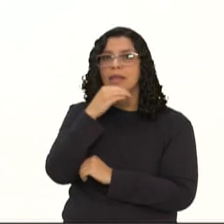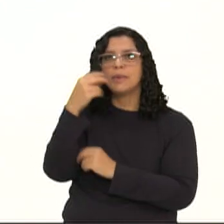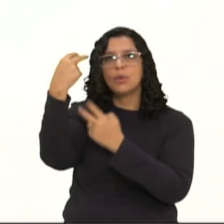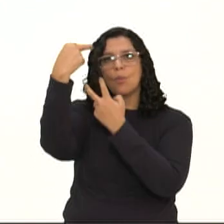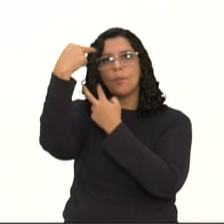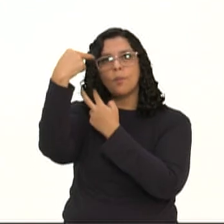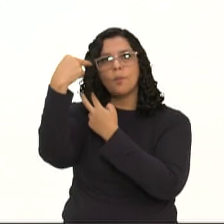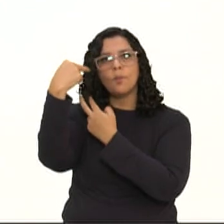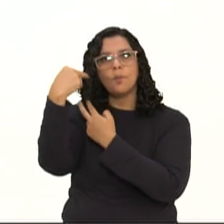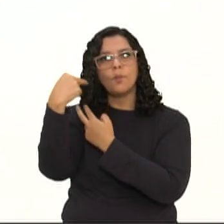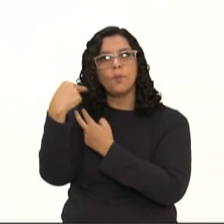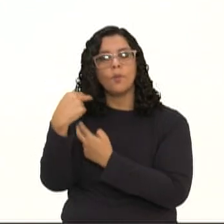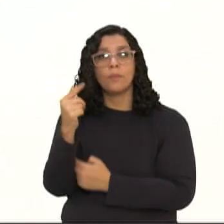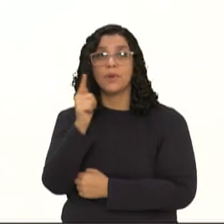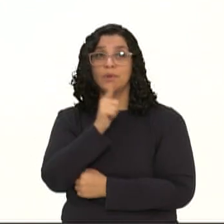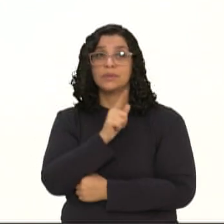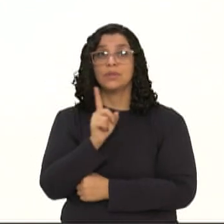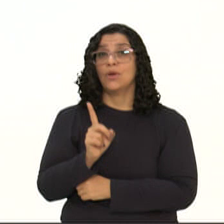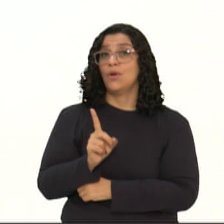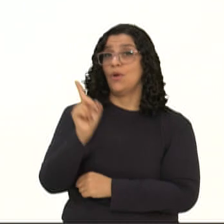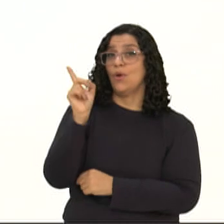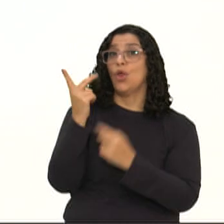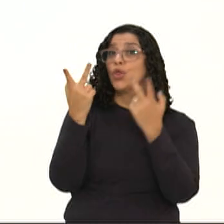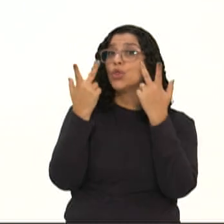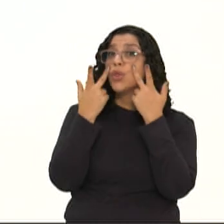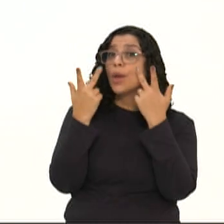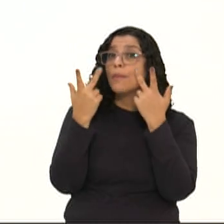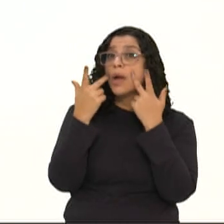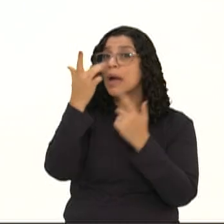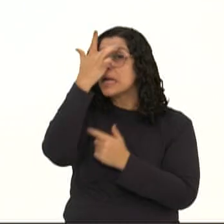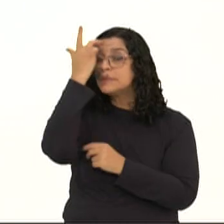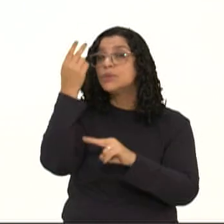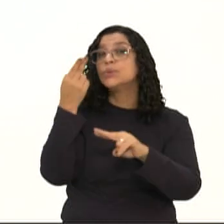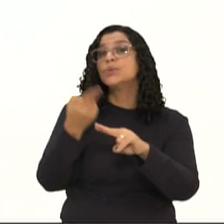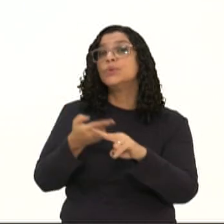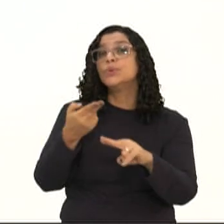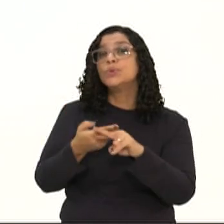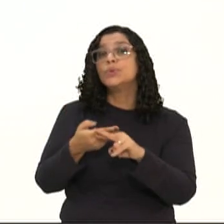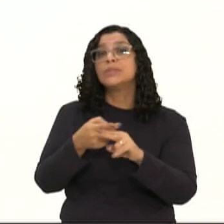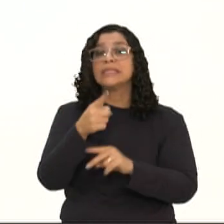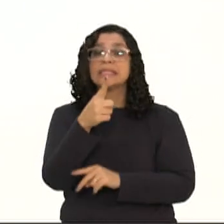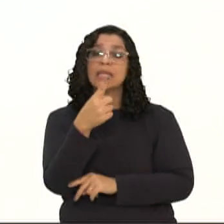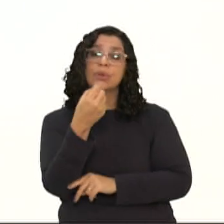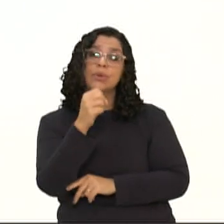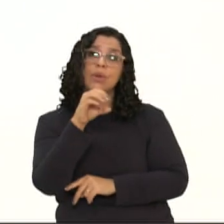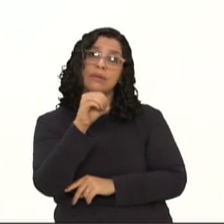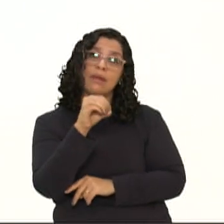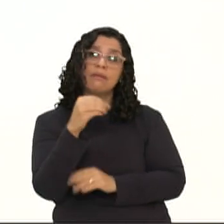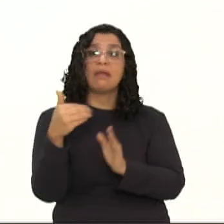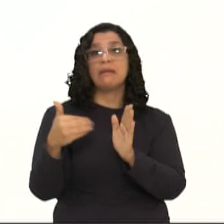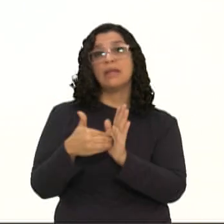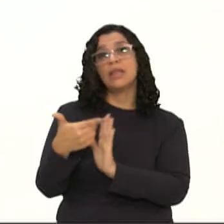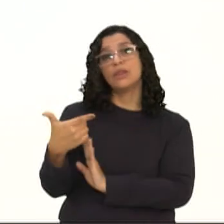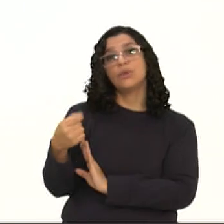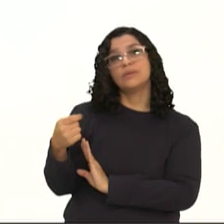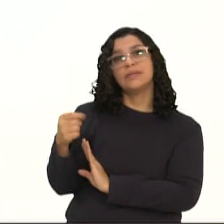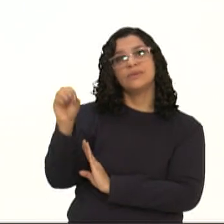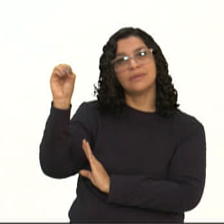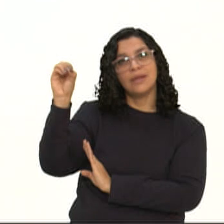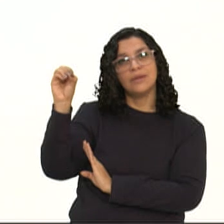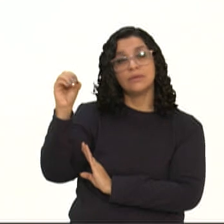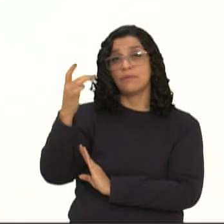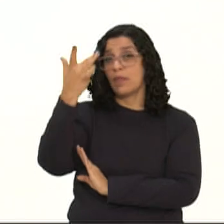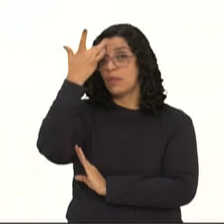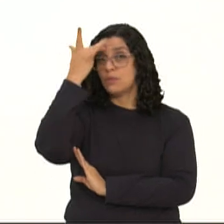E veja aqui que normalmente as pessoas utilizam a chapinha entre 180 a 200 graus. Quem